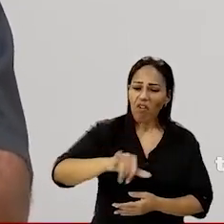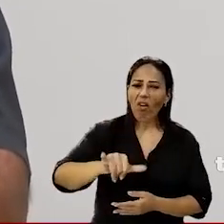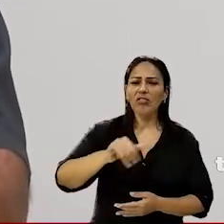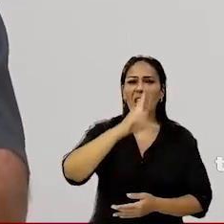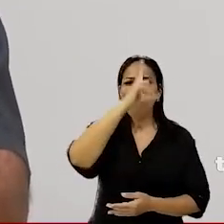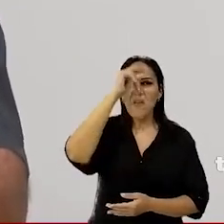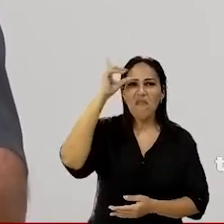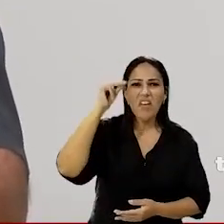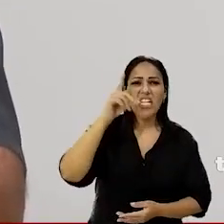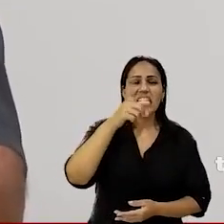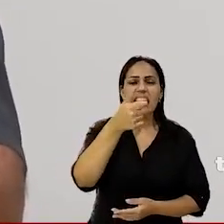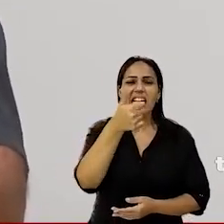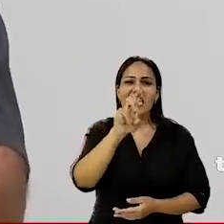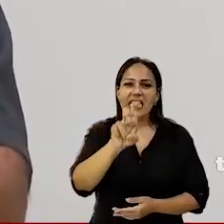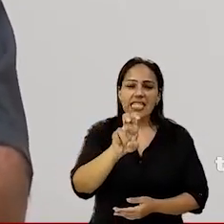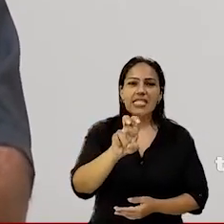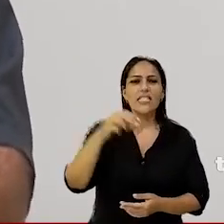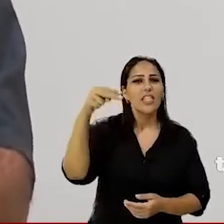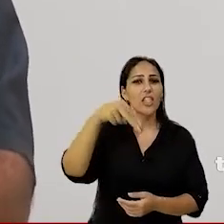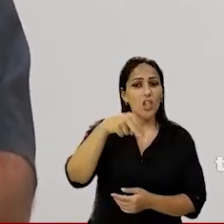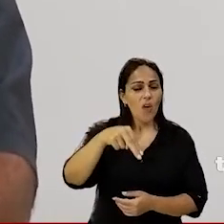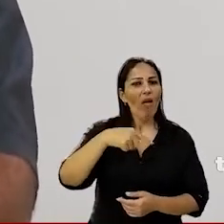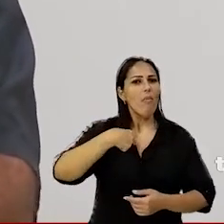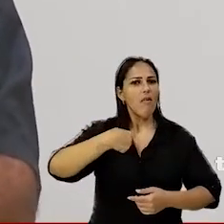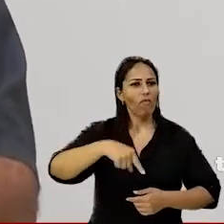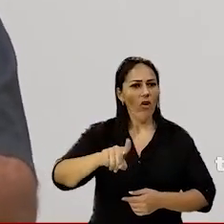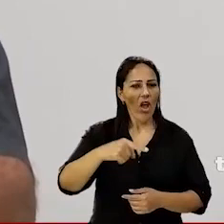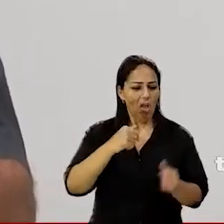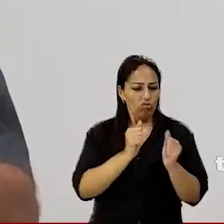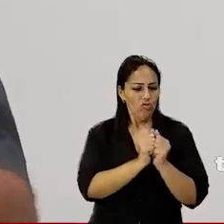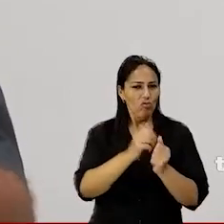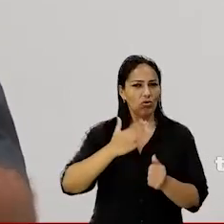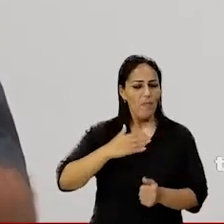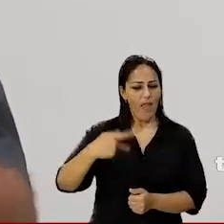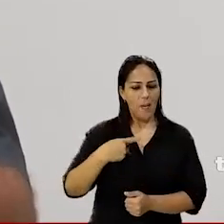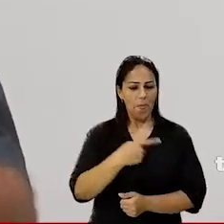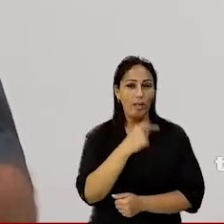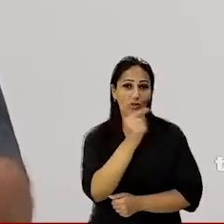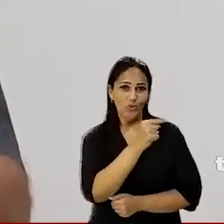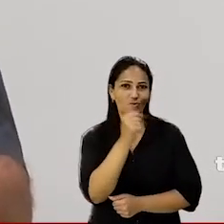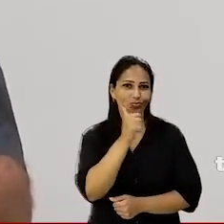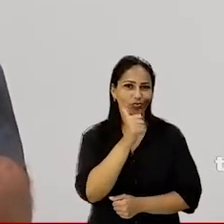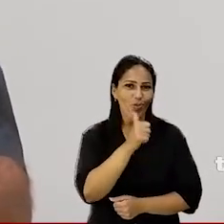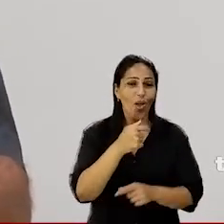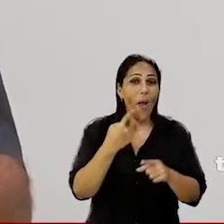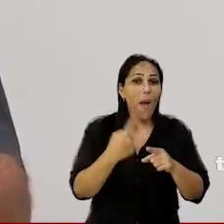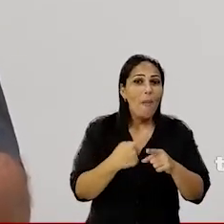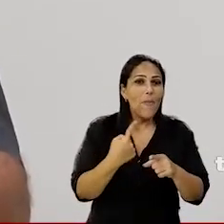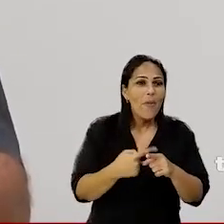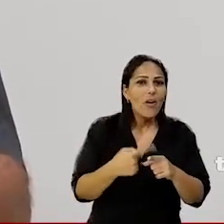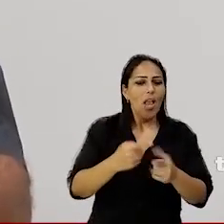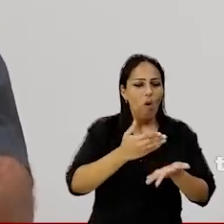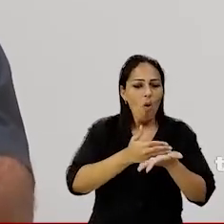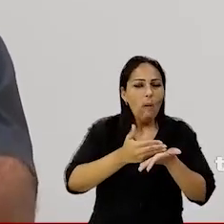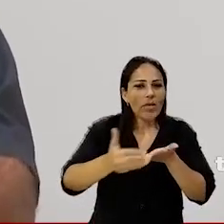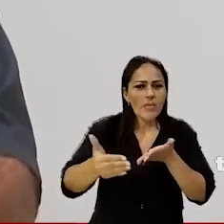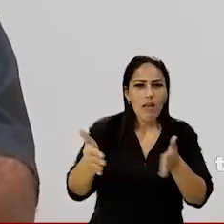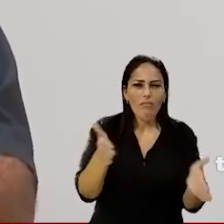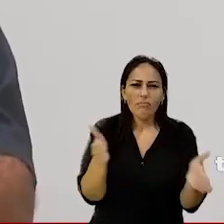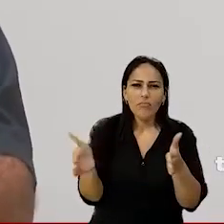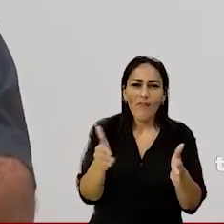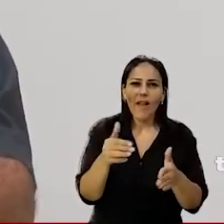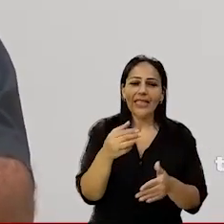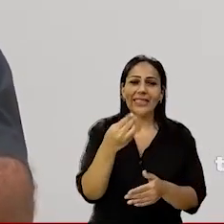no dia 15 de novembro, eu e a minha pastora Adriana. Sabe por quê? Comecei a campanha